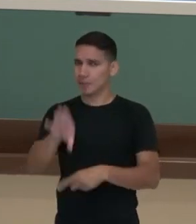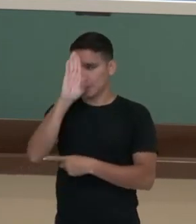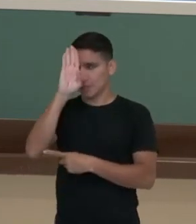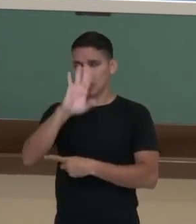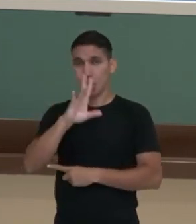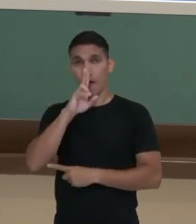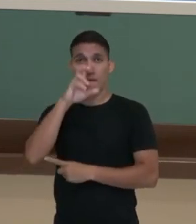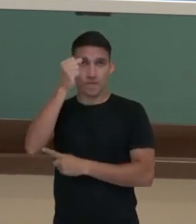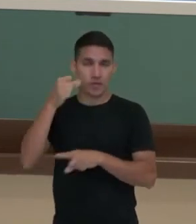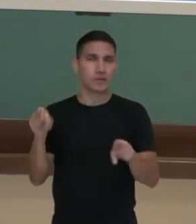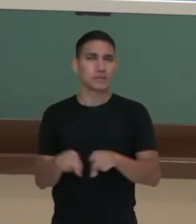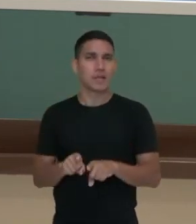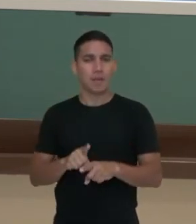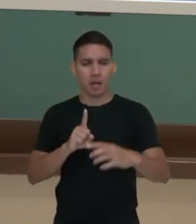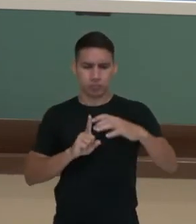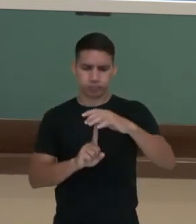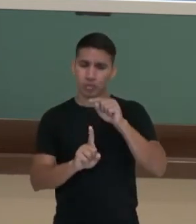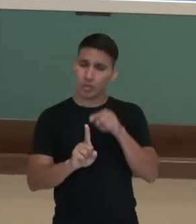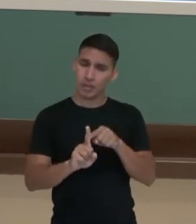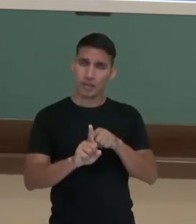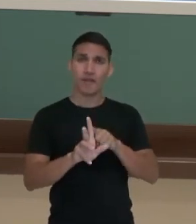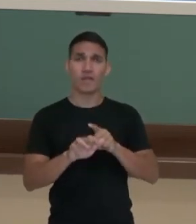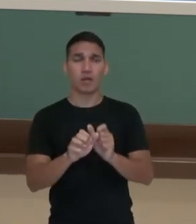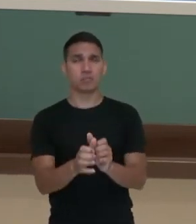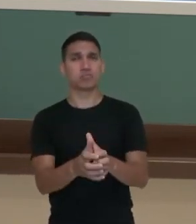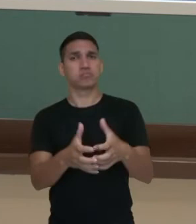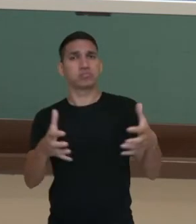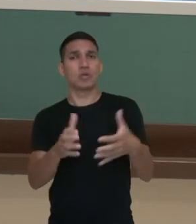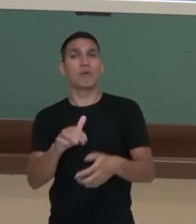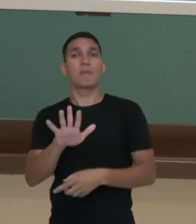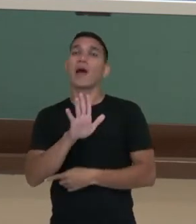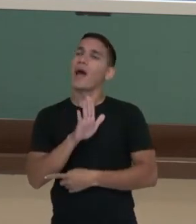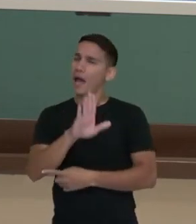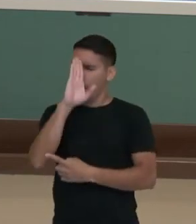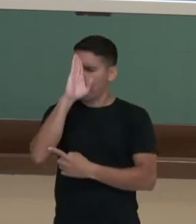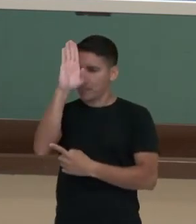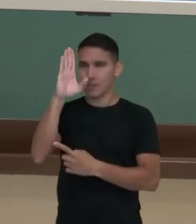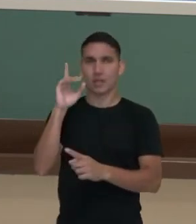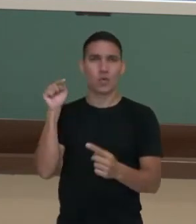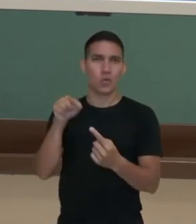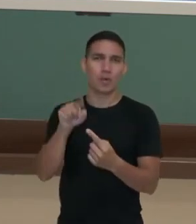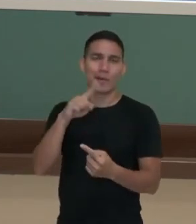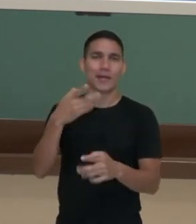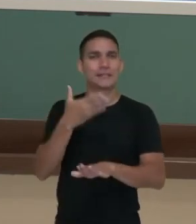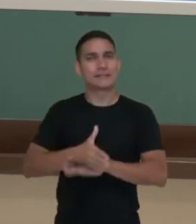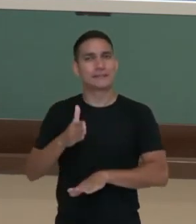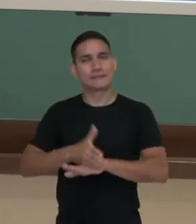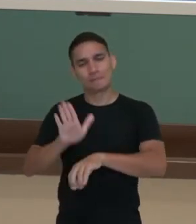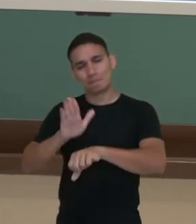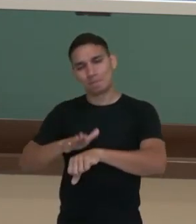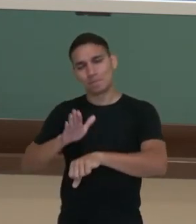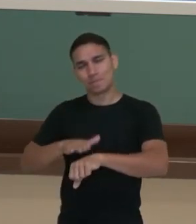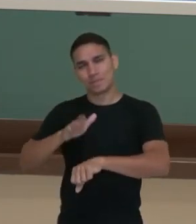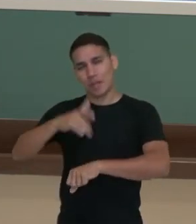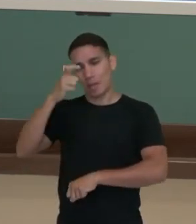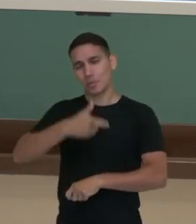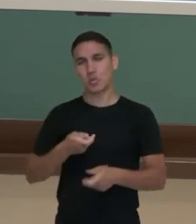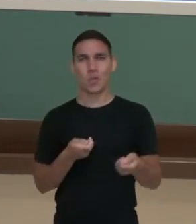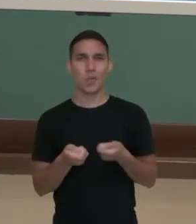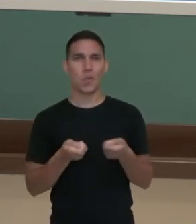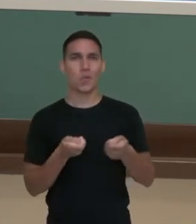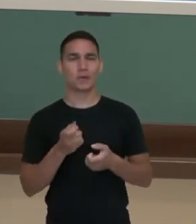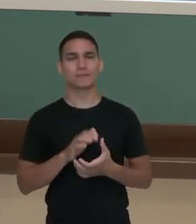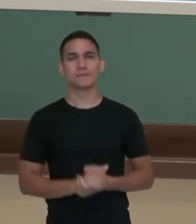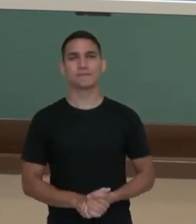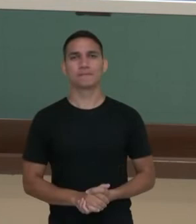seu avatar, ele também vai crescer, mas o objetivo principal é o treinamento físico da pessoa ali